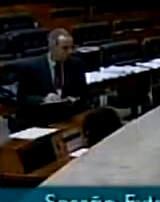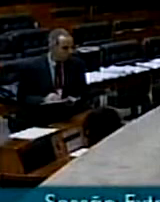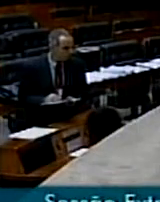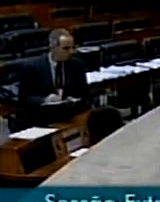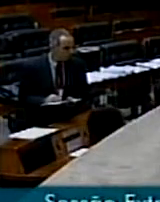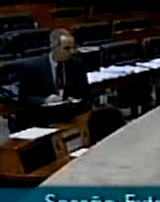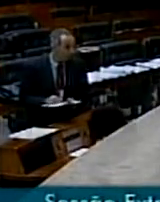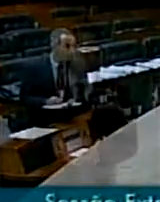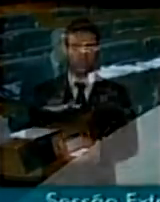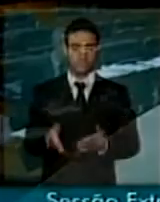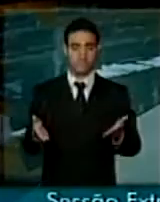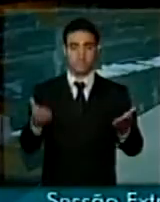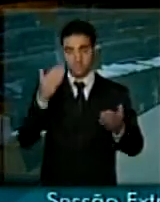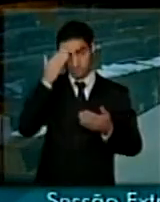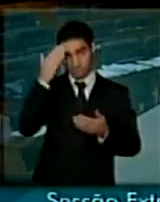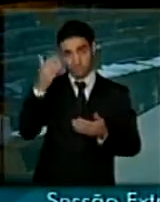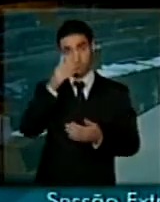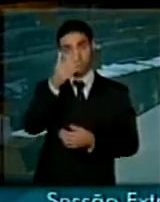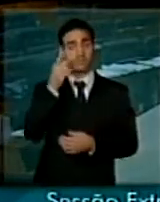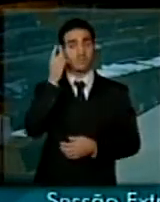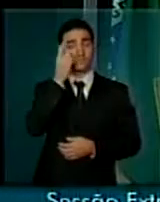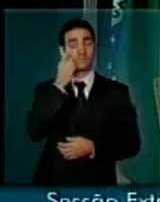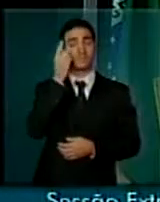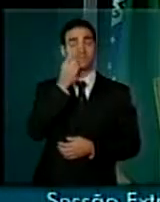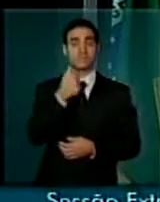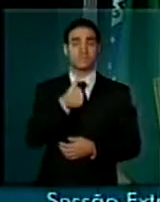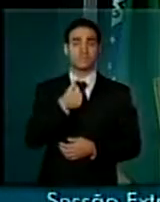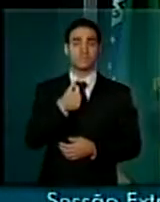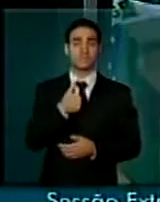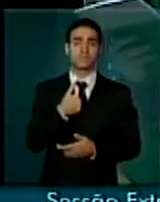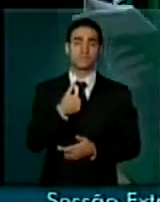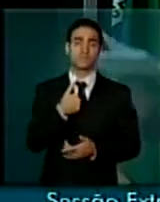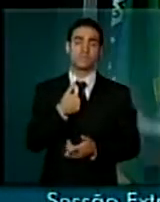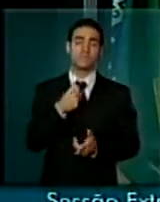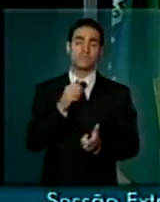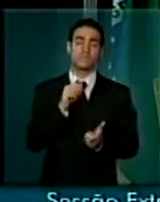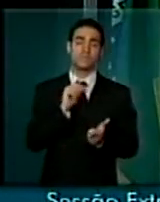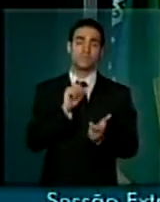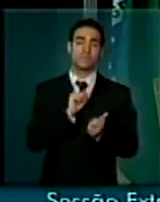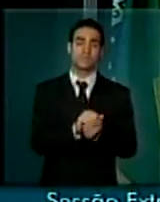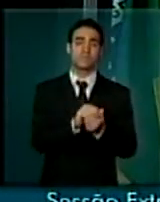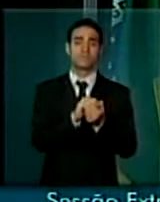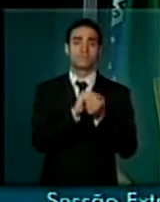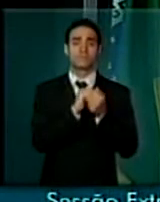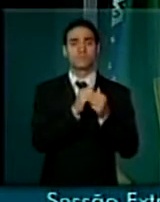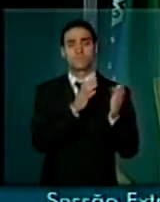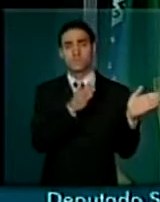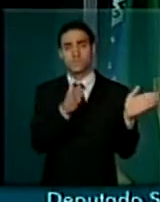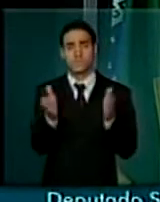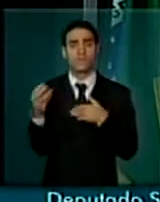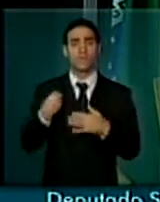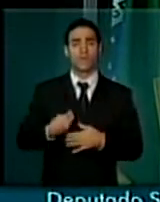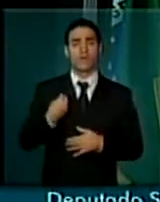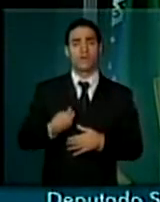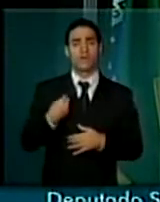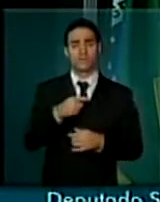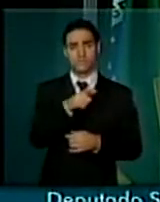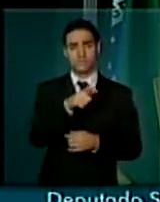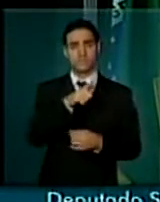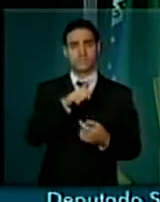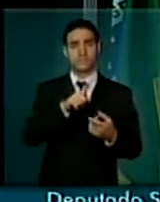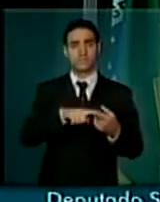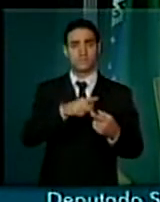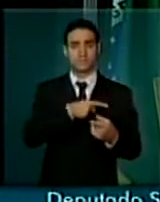Obrigado, presidente. Senhoras deputadas, senhores deputados, acompanhando aí o ritmo que o presidente Lula quer desenvolver